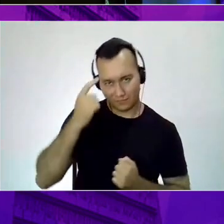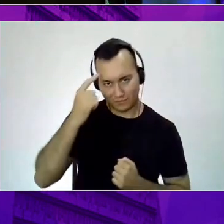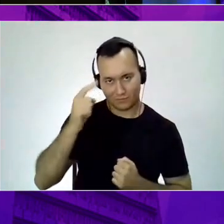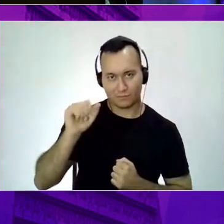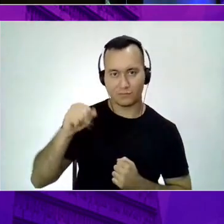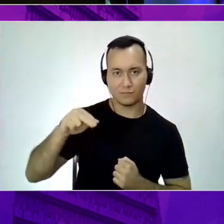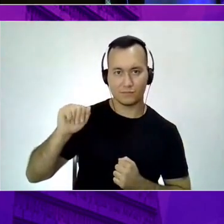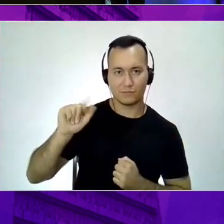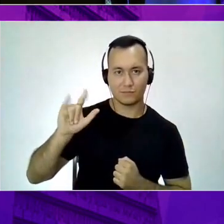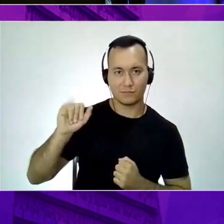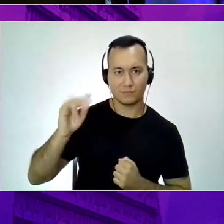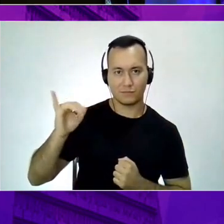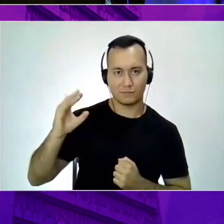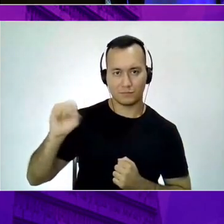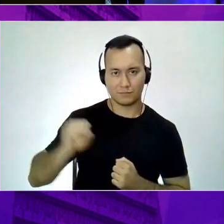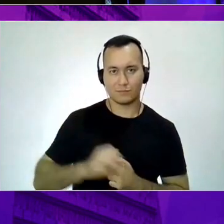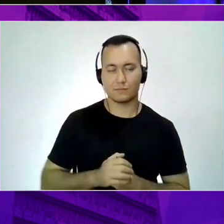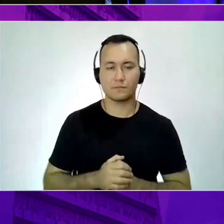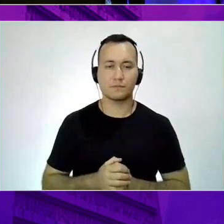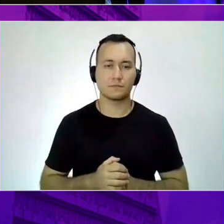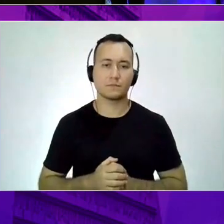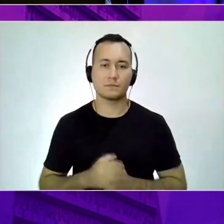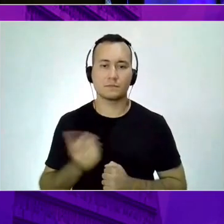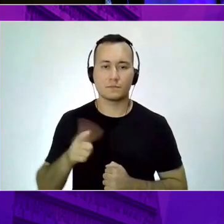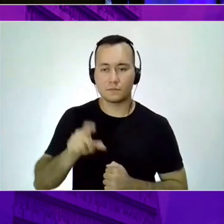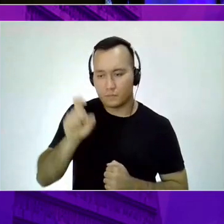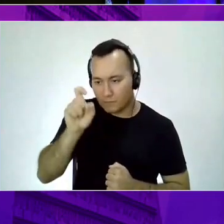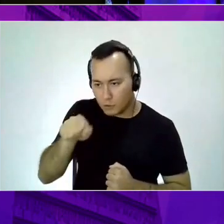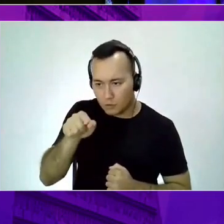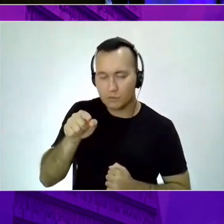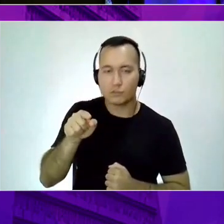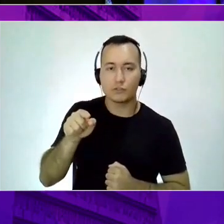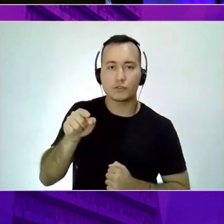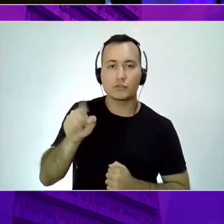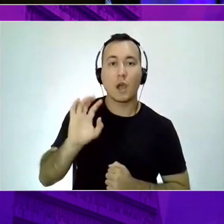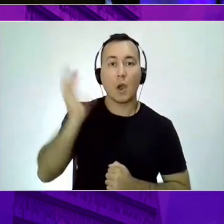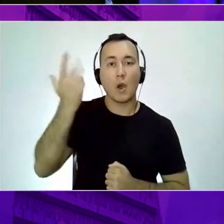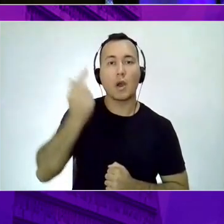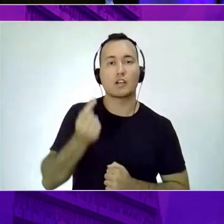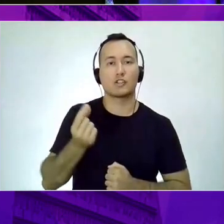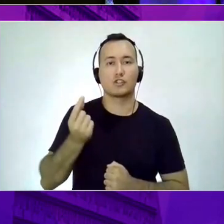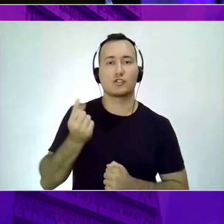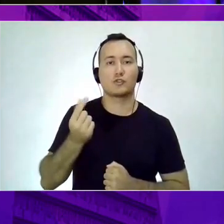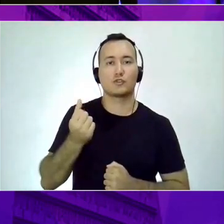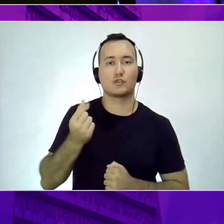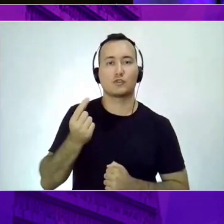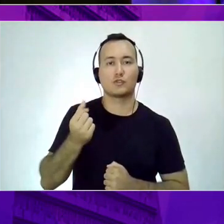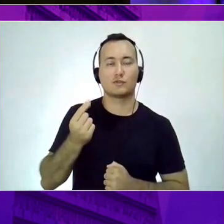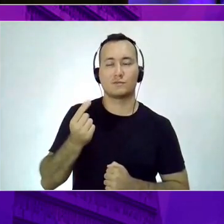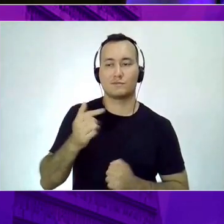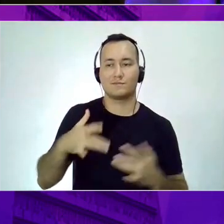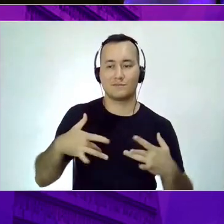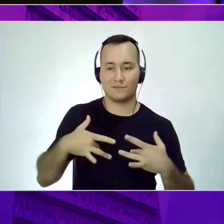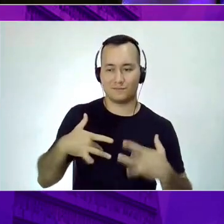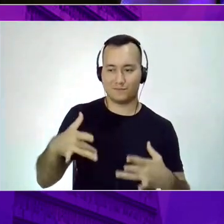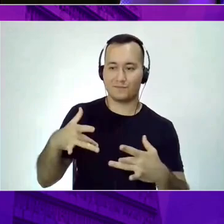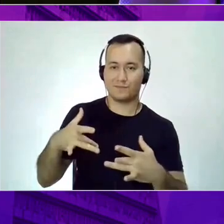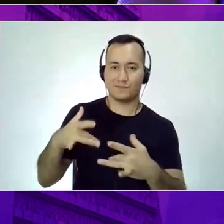adoção, eu dou esse dinheiro ali para aquela ONG. Legal? Então, isso aqui é só uma